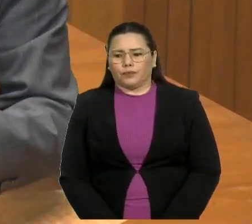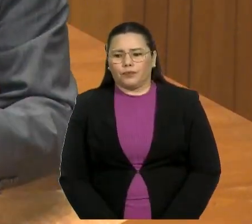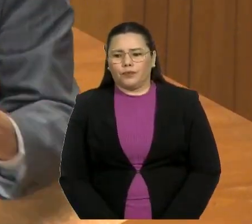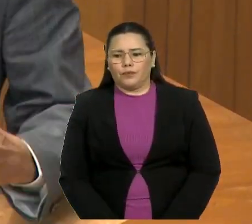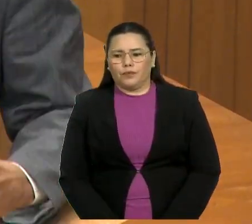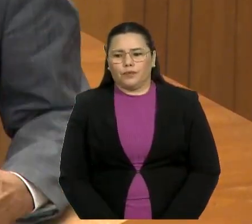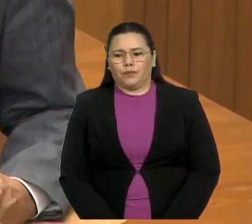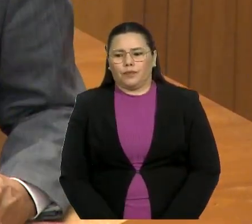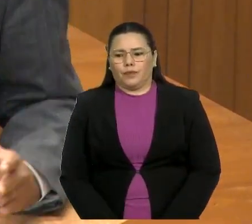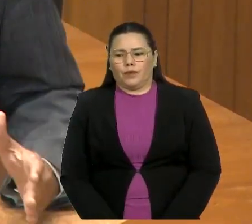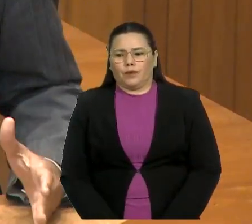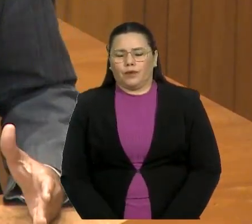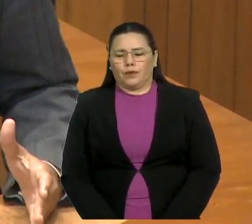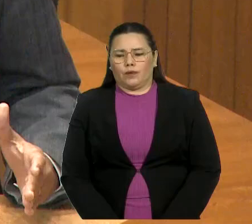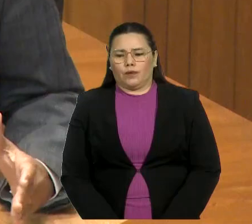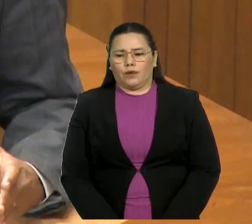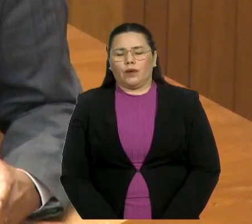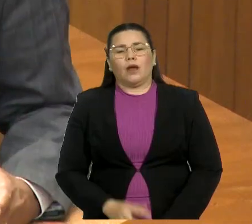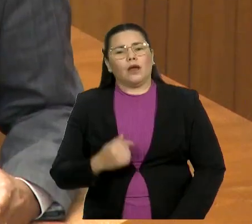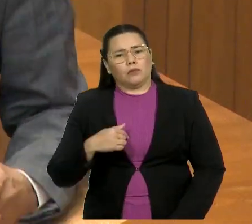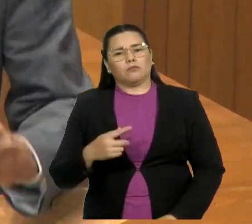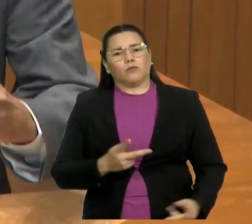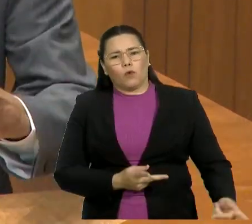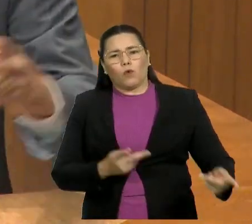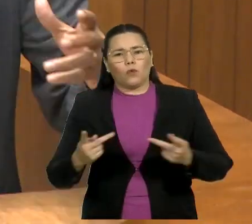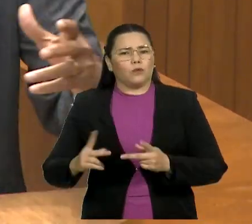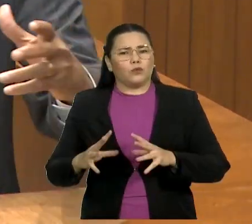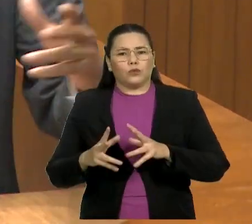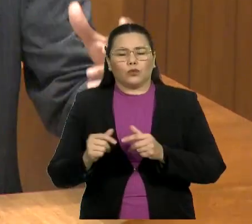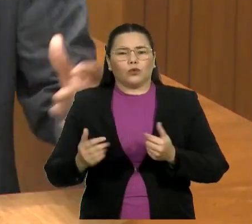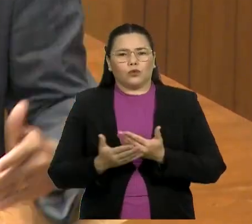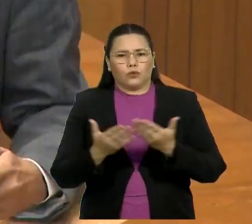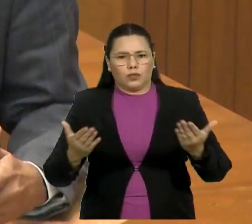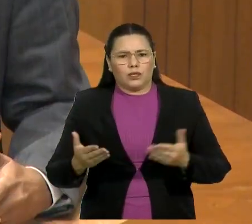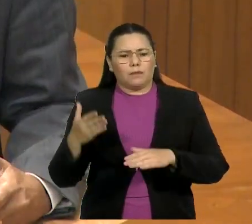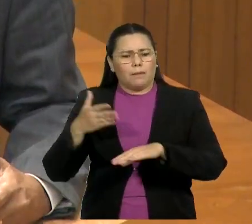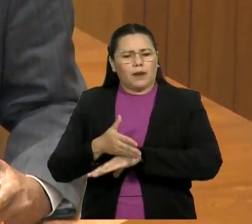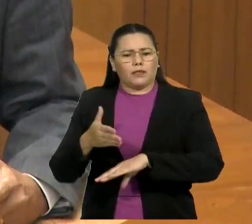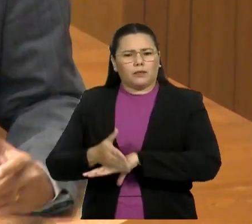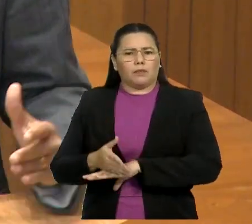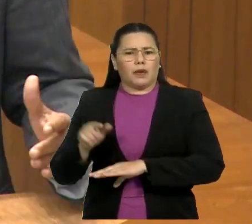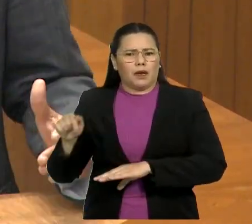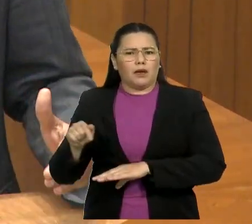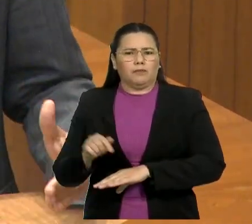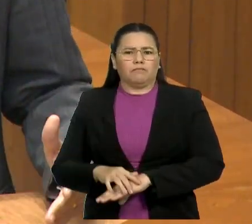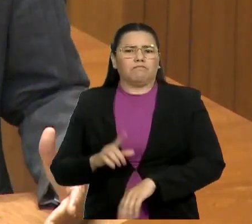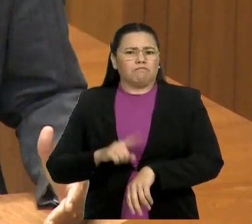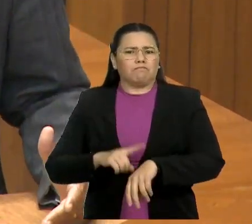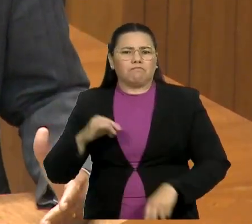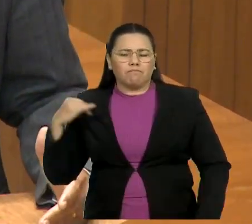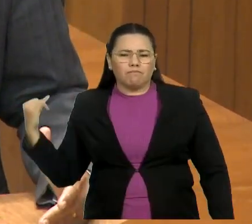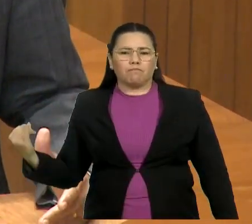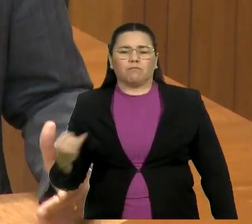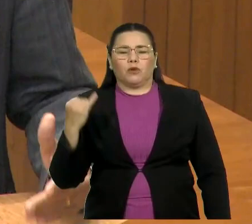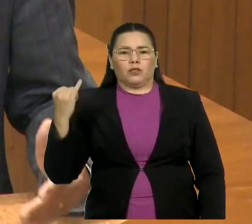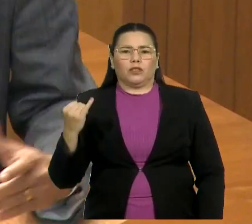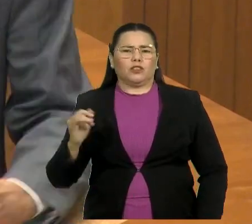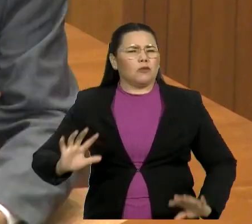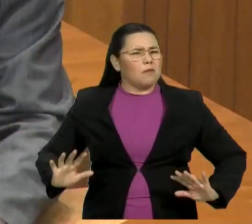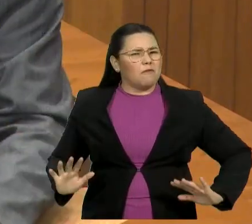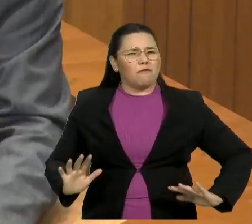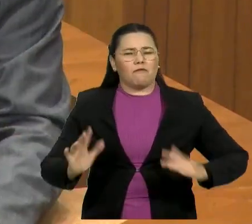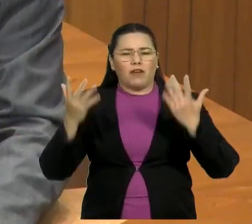Lula, se sintam todos convidados para participar deste grande momento, que, além de tudo, é uma grande festa